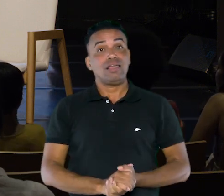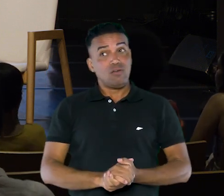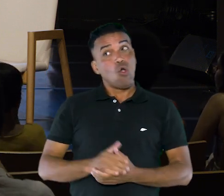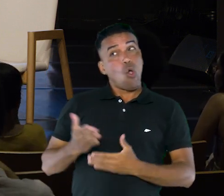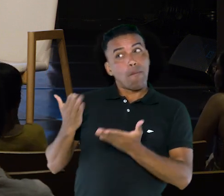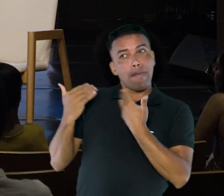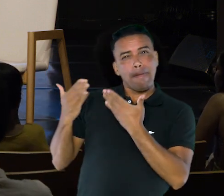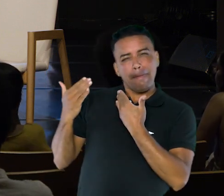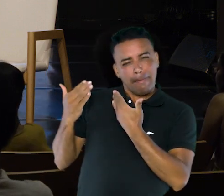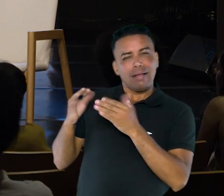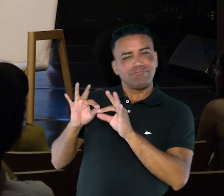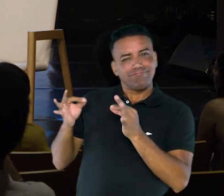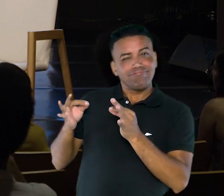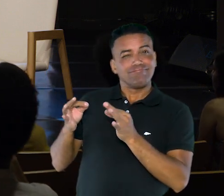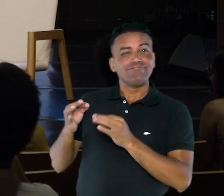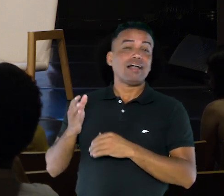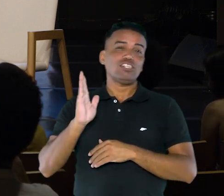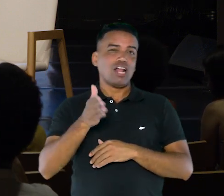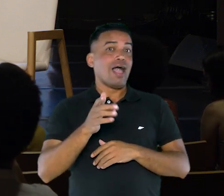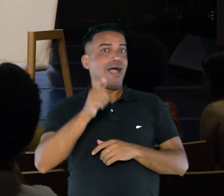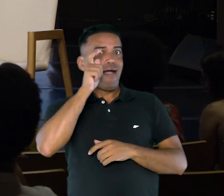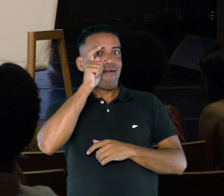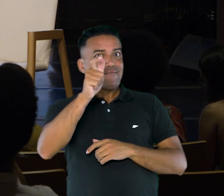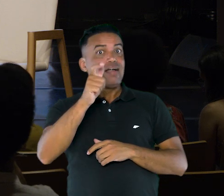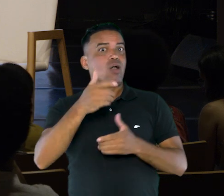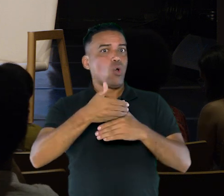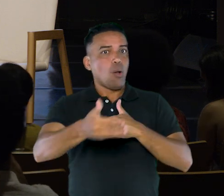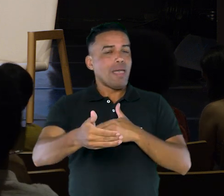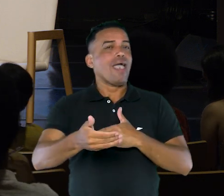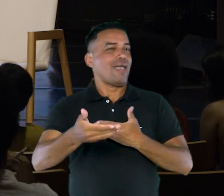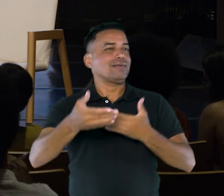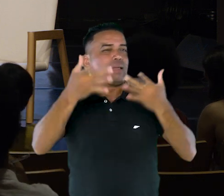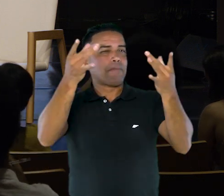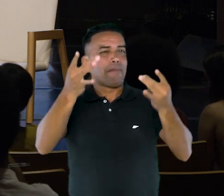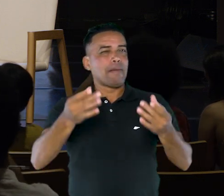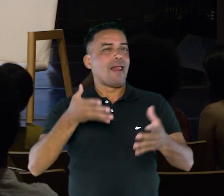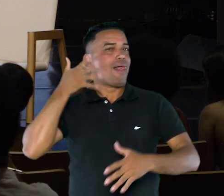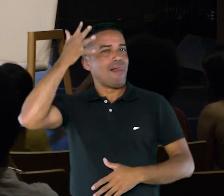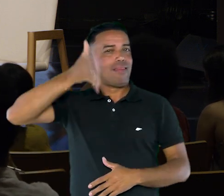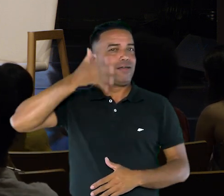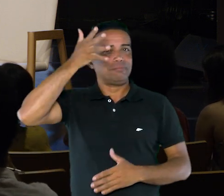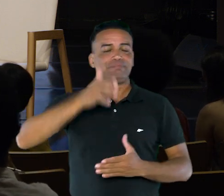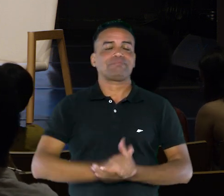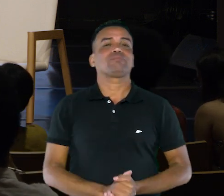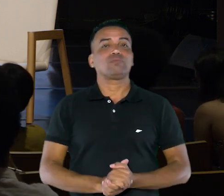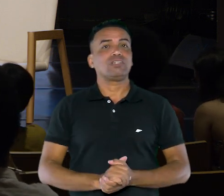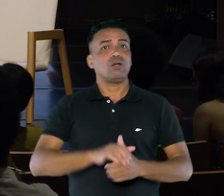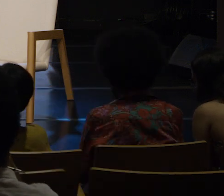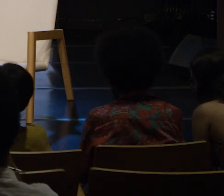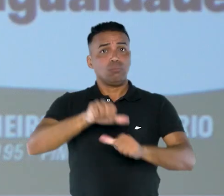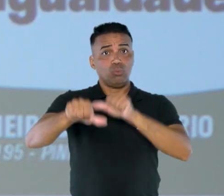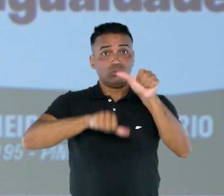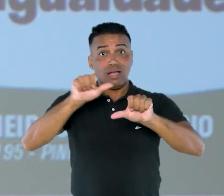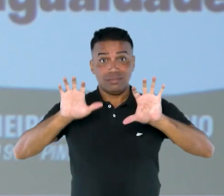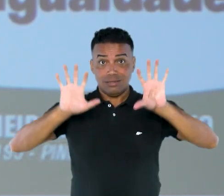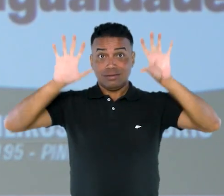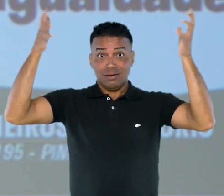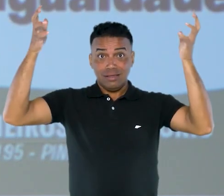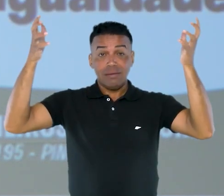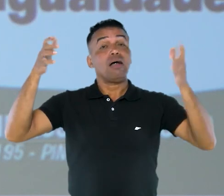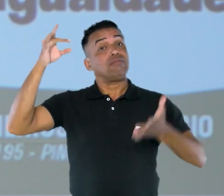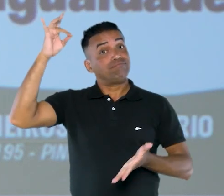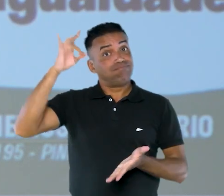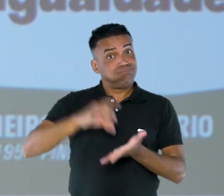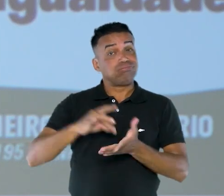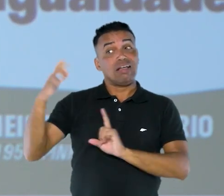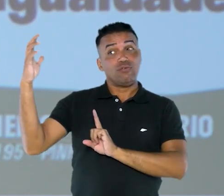tema. Né? Eu vou aqui fazer uma colinha e, já a gente começa a ouvir quem interessa. Né? Bom, as mudanças climáticas já